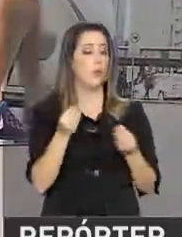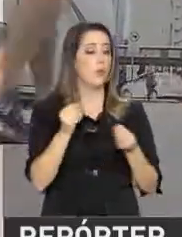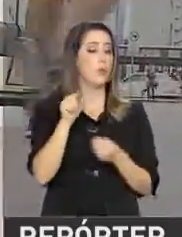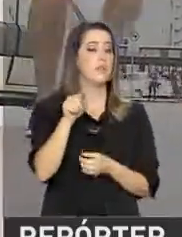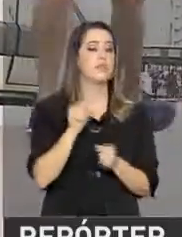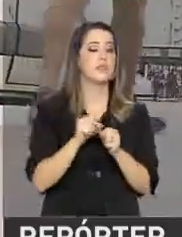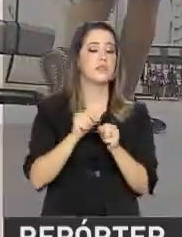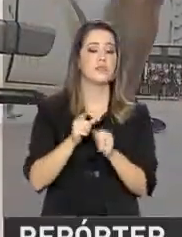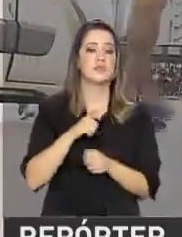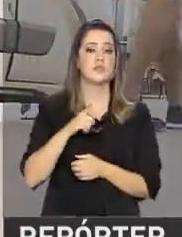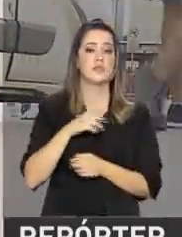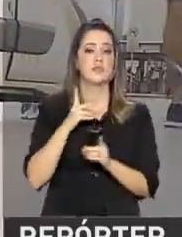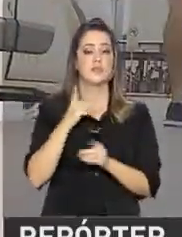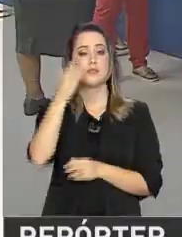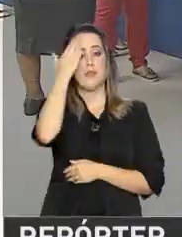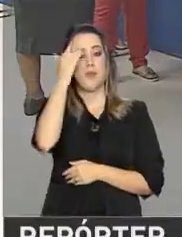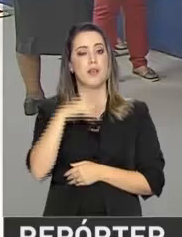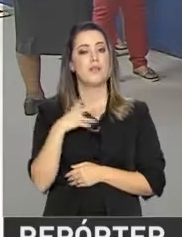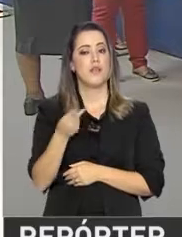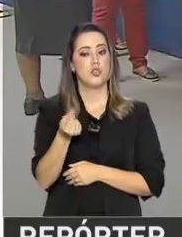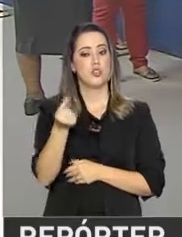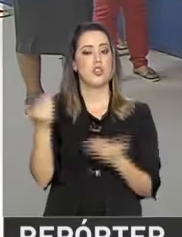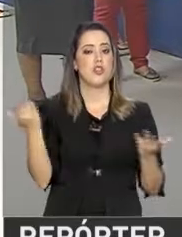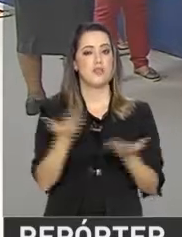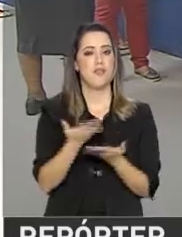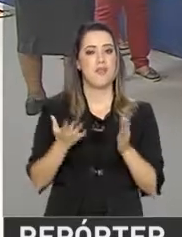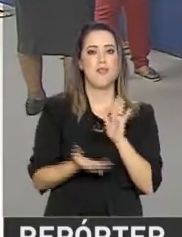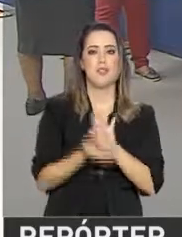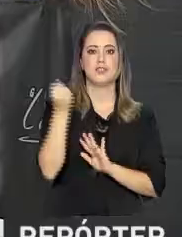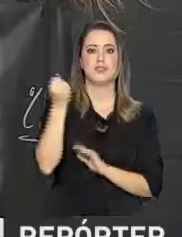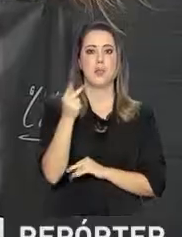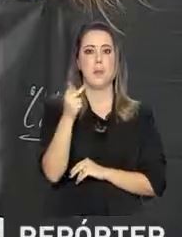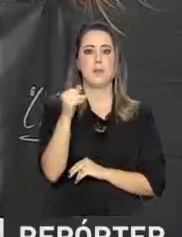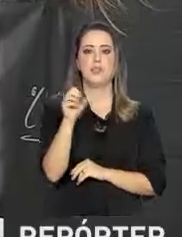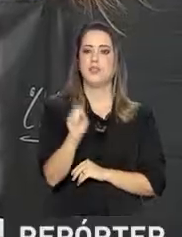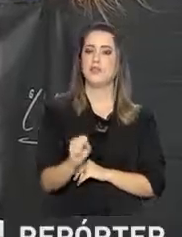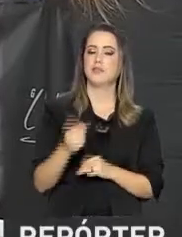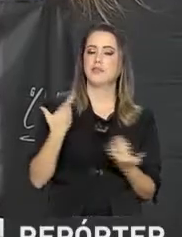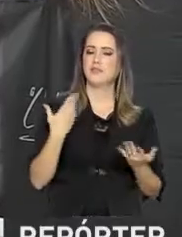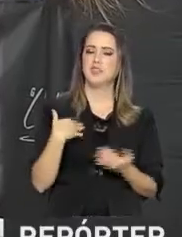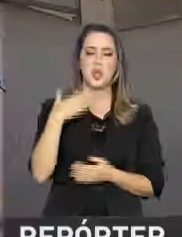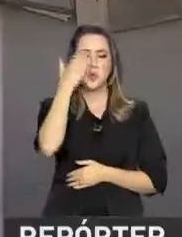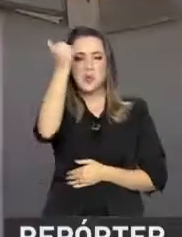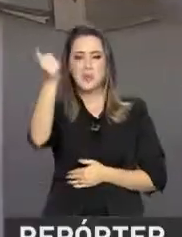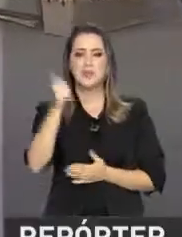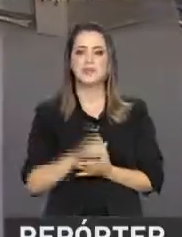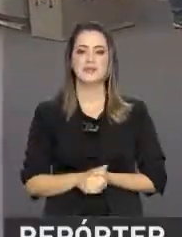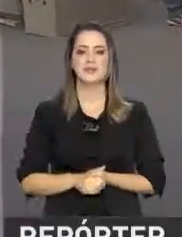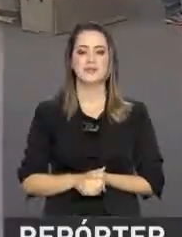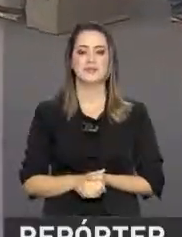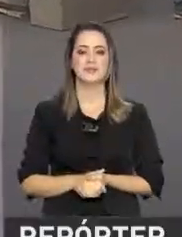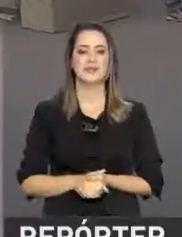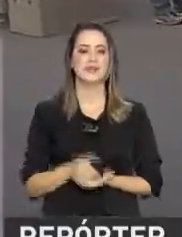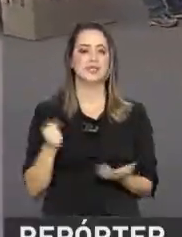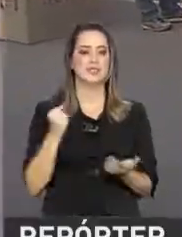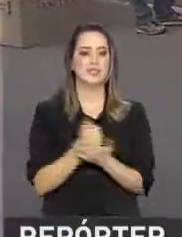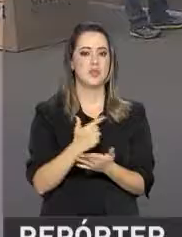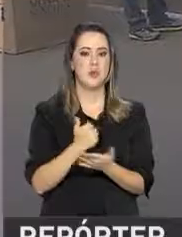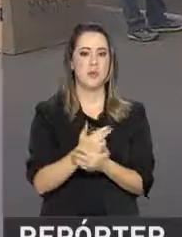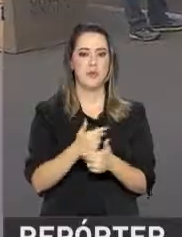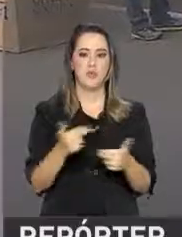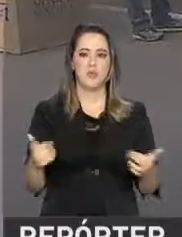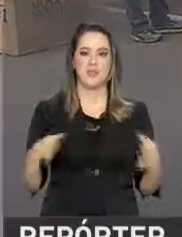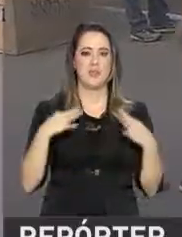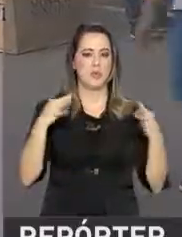que você faria se descobrisse que têm direito a sacar o dinheiro que nem estava contando com o braço fazia pra mim